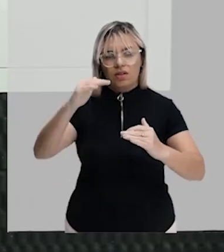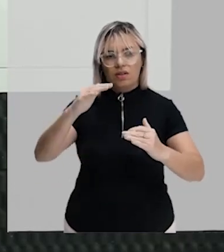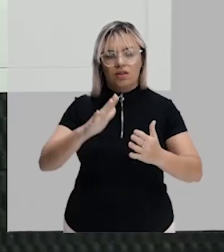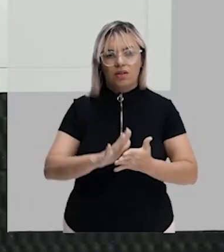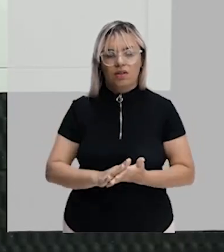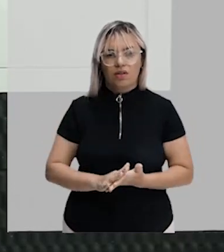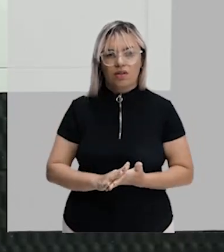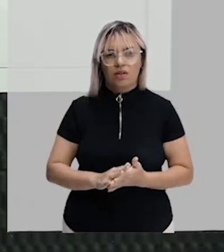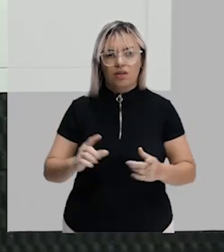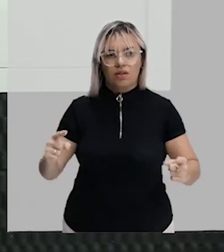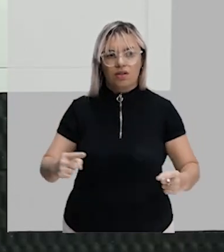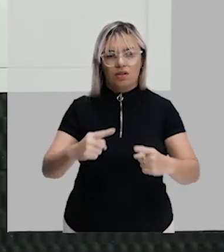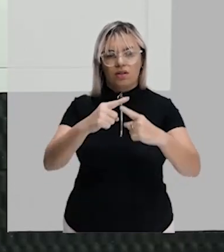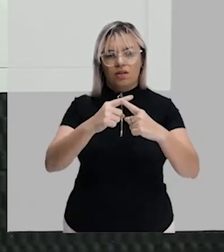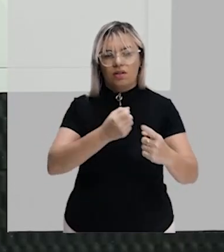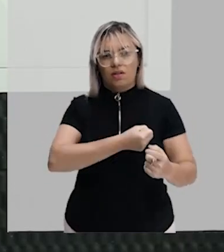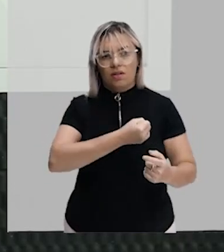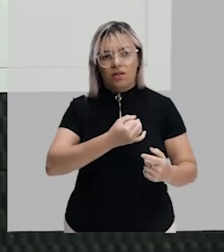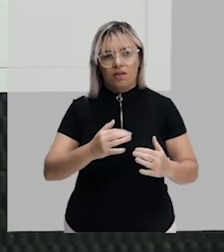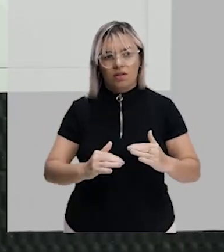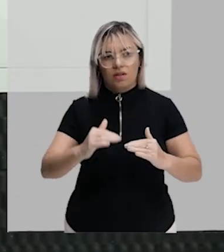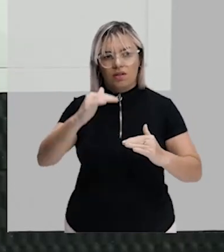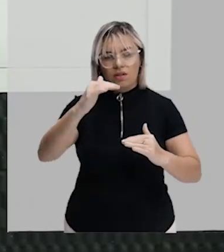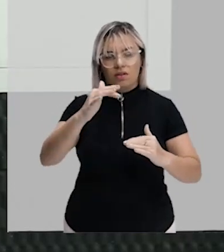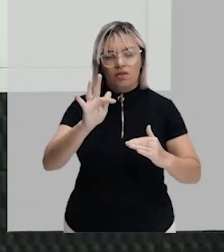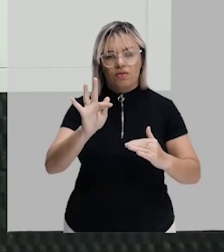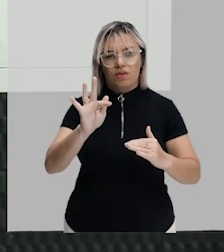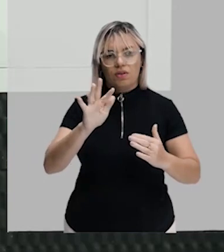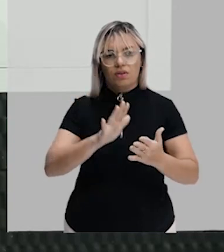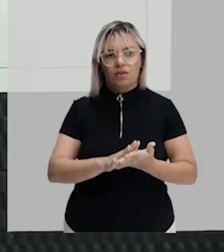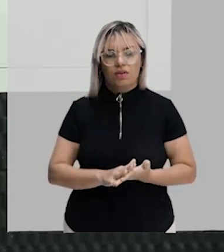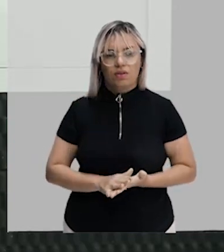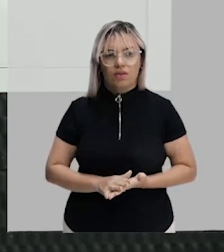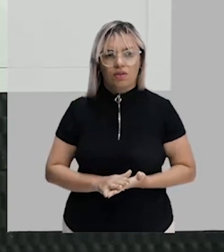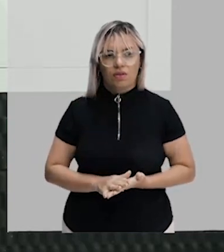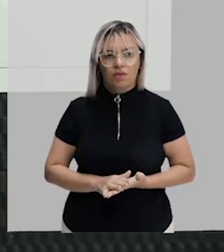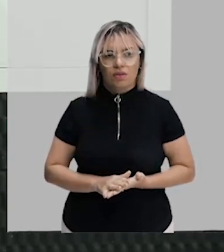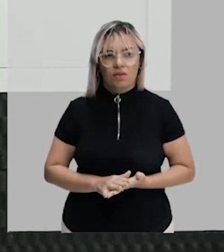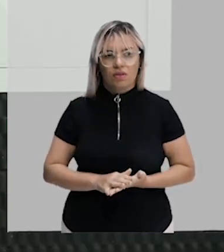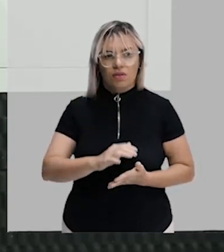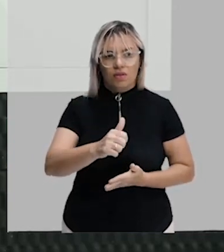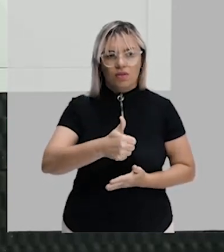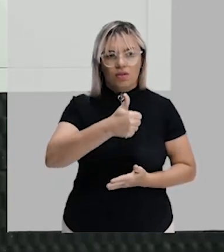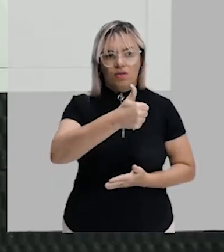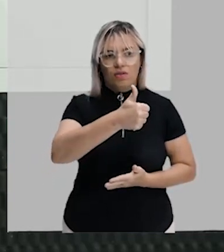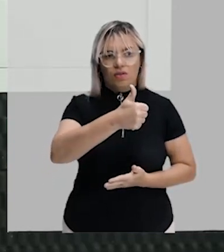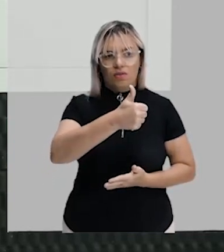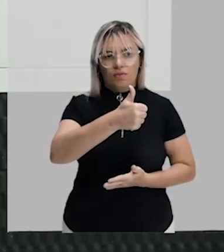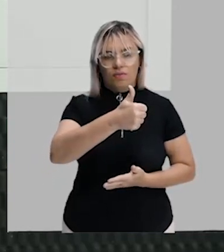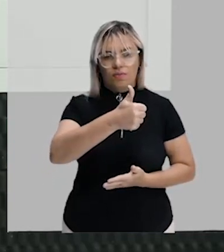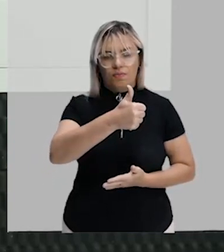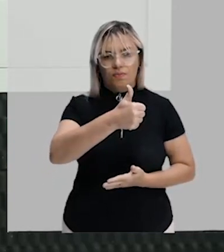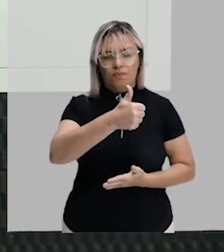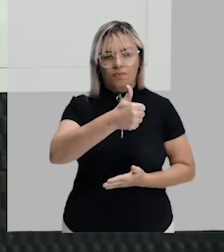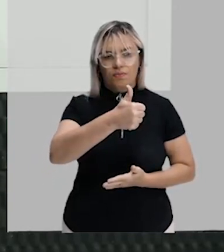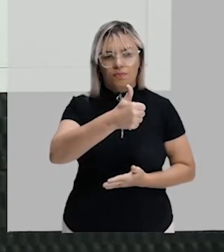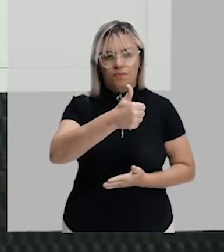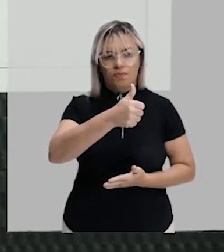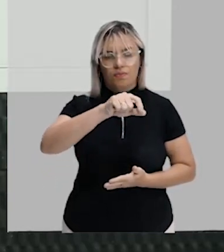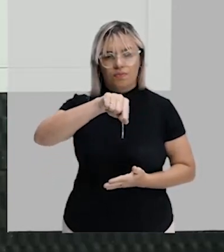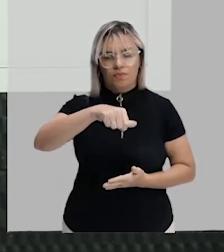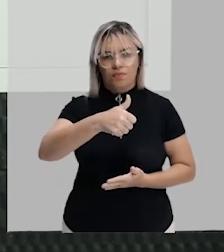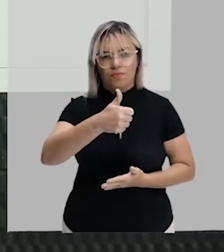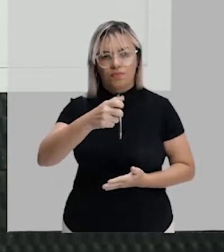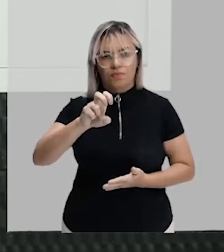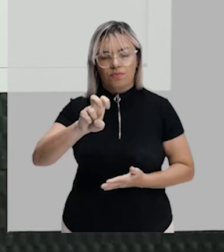de atualização. Quem é esse fator de atualização? É 1,15. Que é o fator